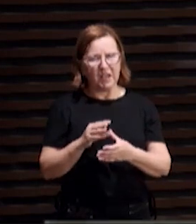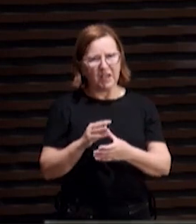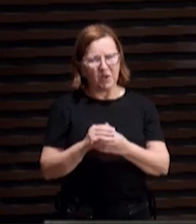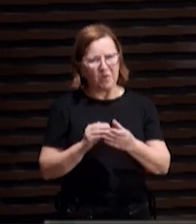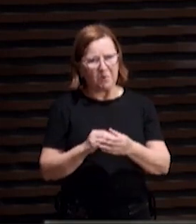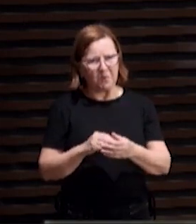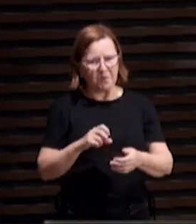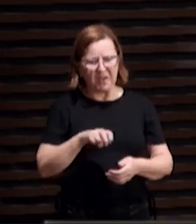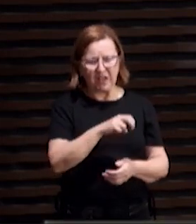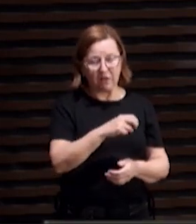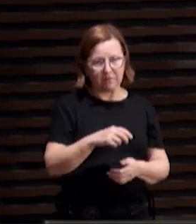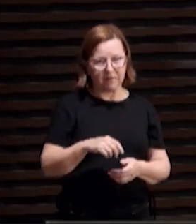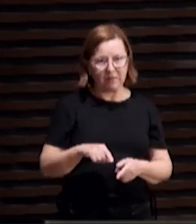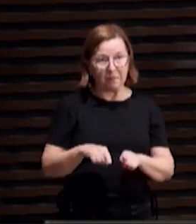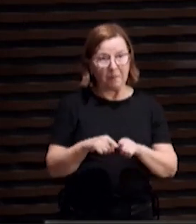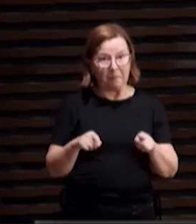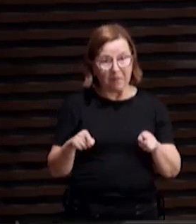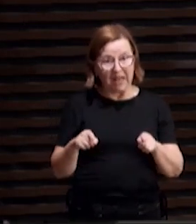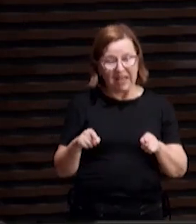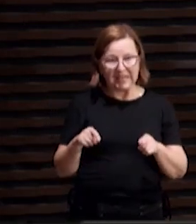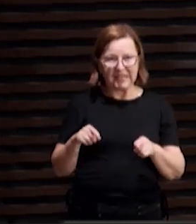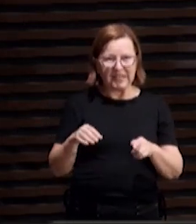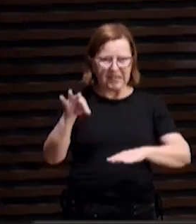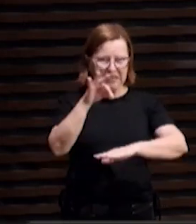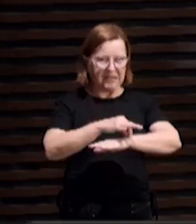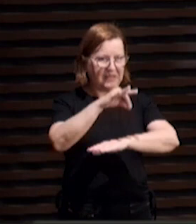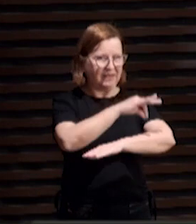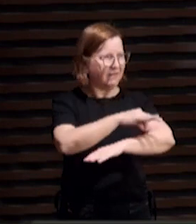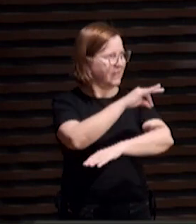chegou no Aedes aegyptis.